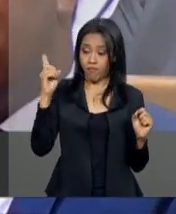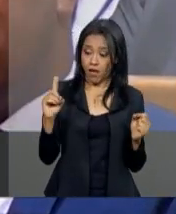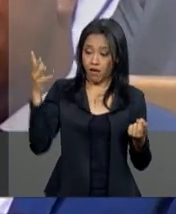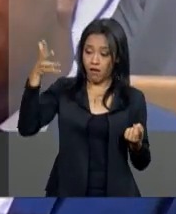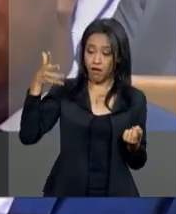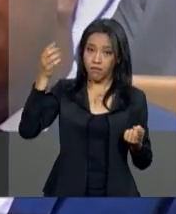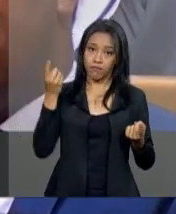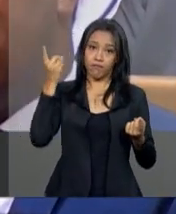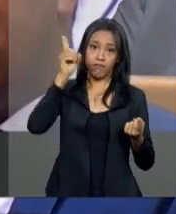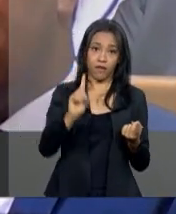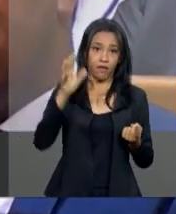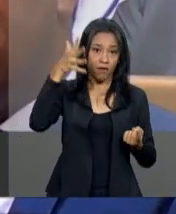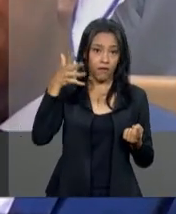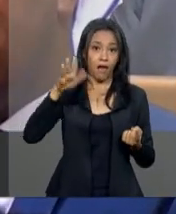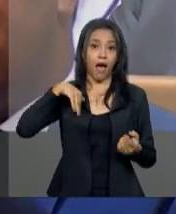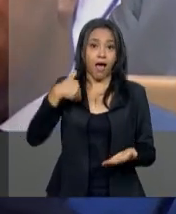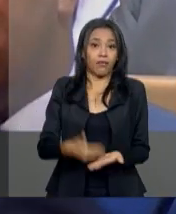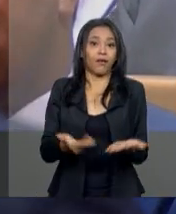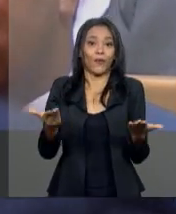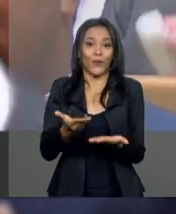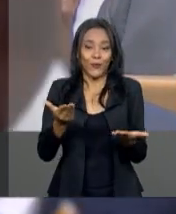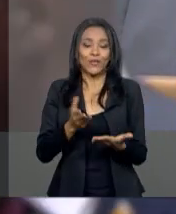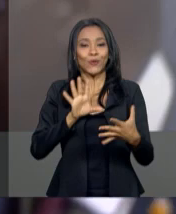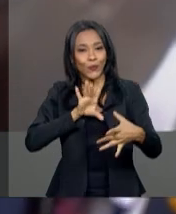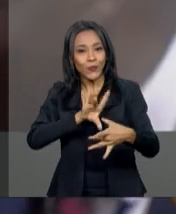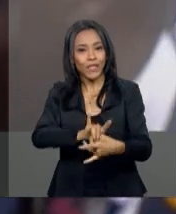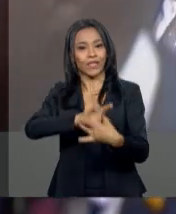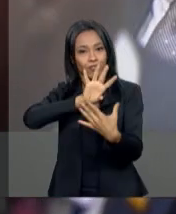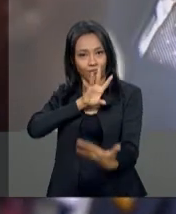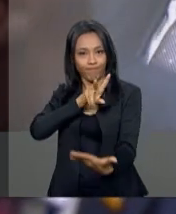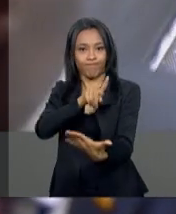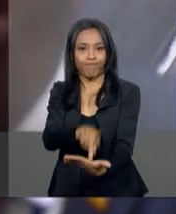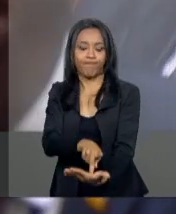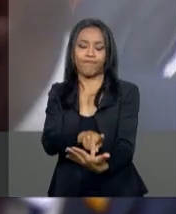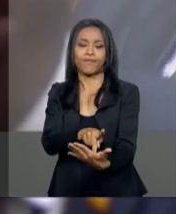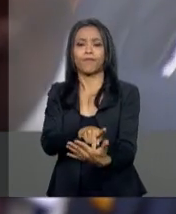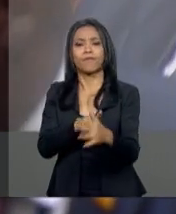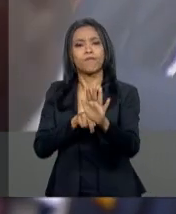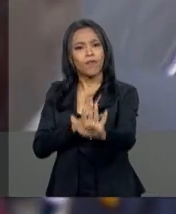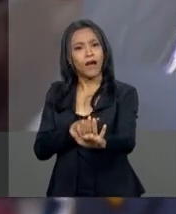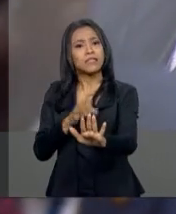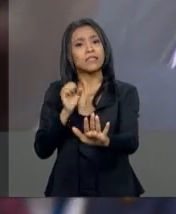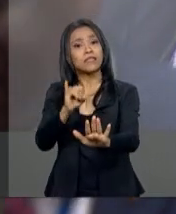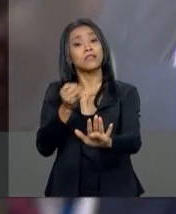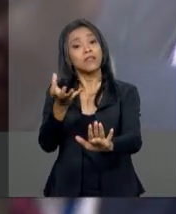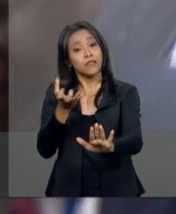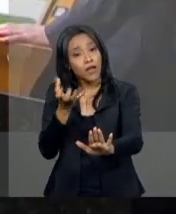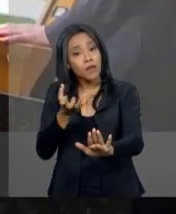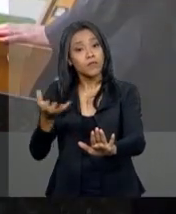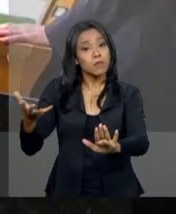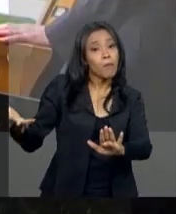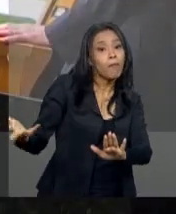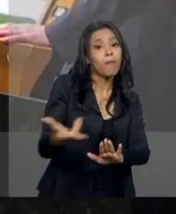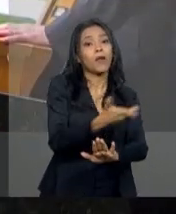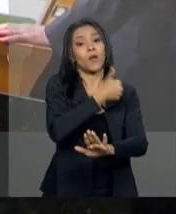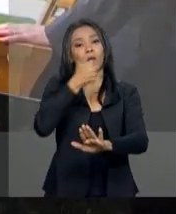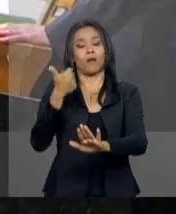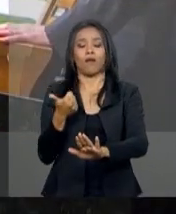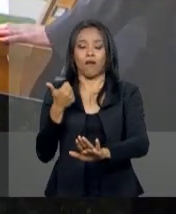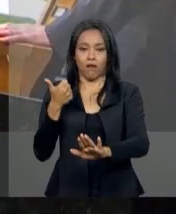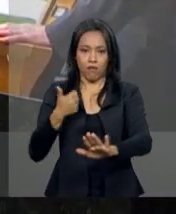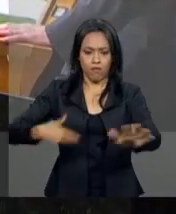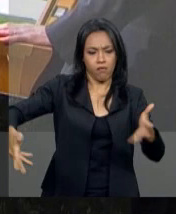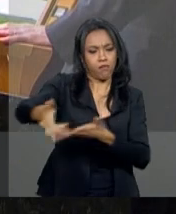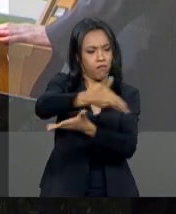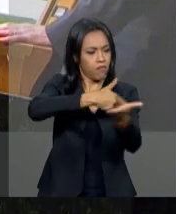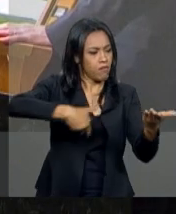continuam atuais mas se quisermos aprimorar nossa ordem coletiva hoje